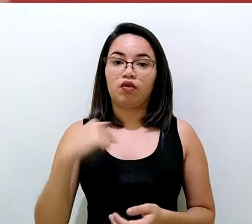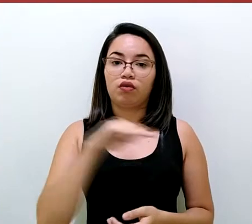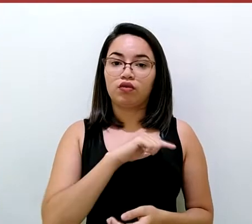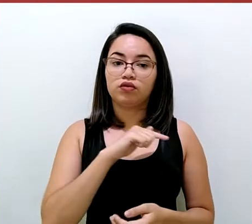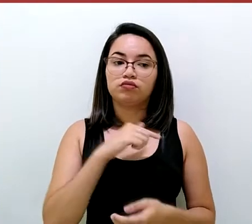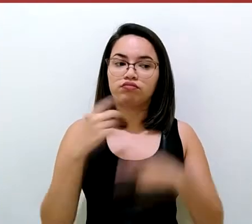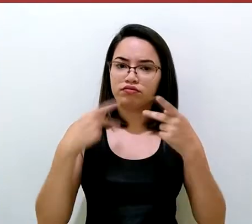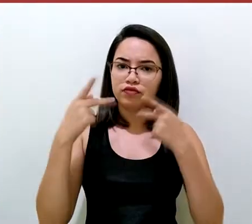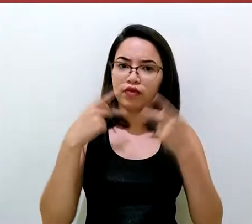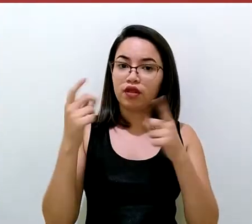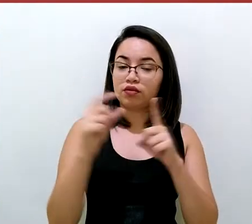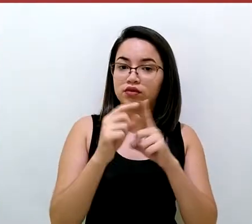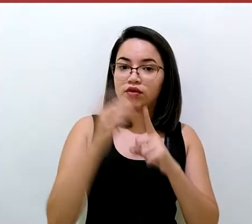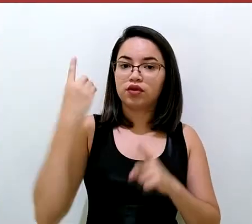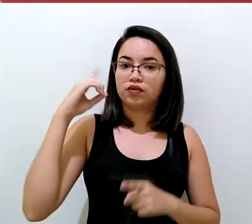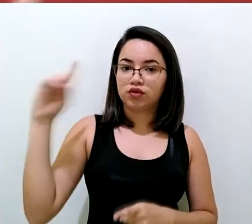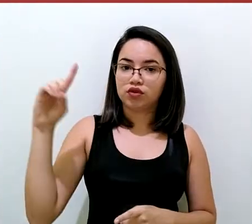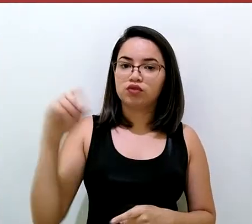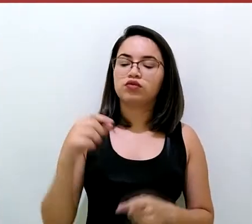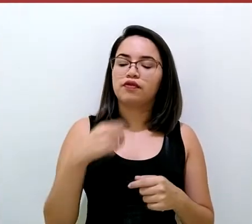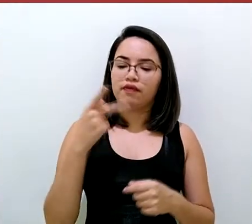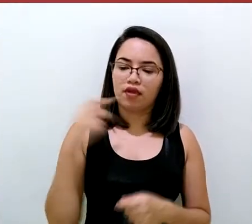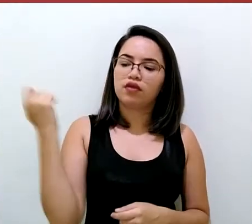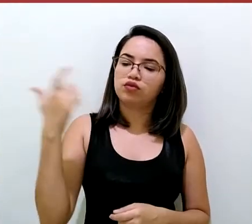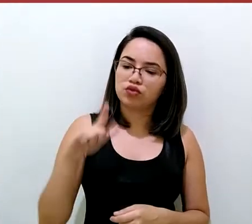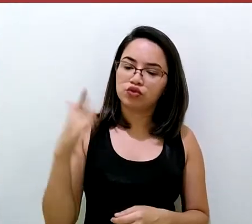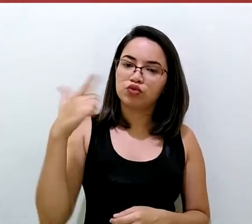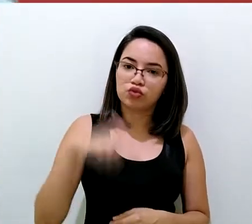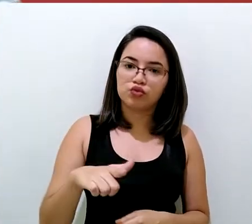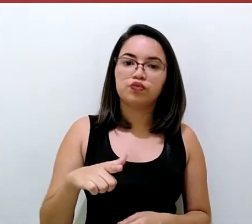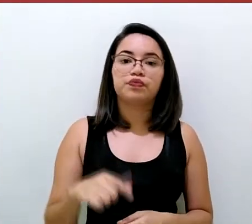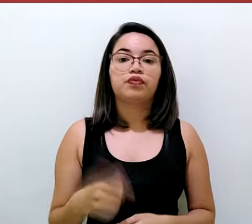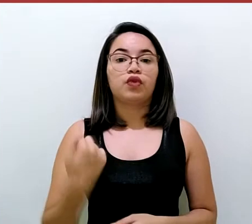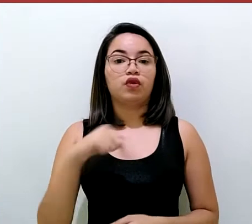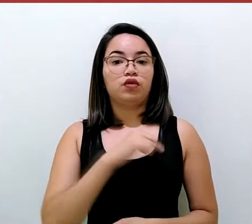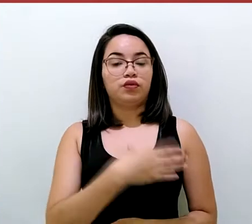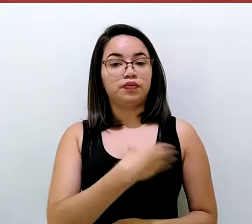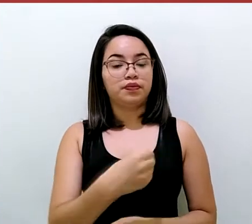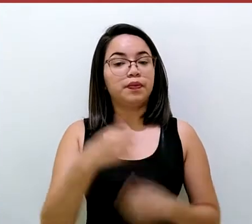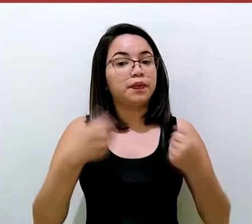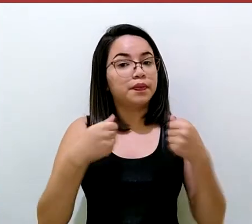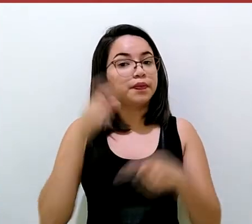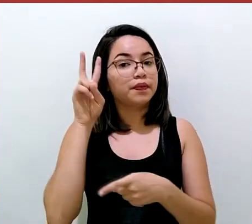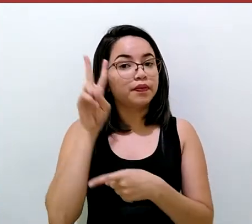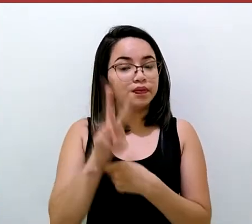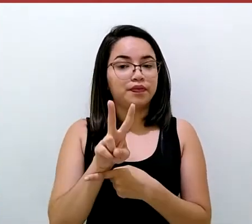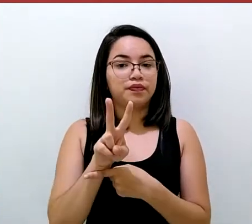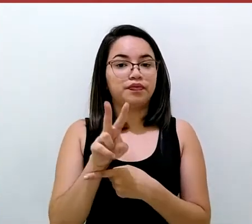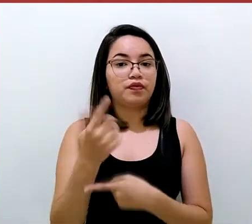nós recitarmos a palavra de Deus, nós repetirmos a palavra de Deus. Nossos filhos precisam